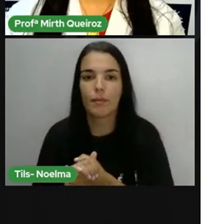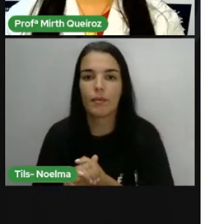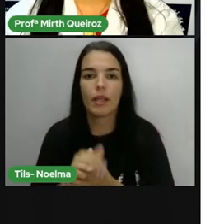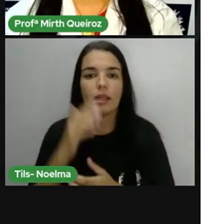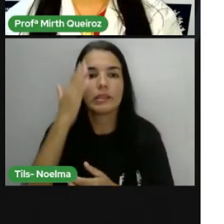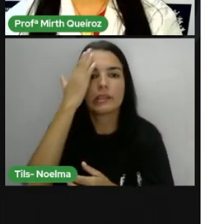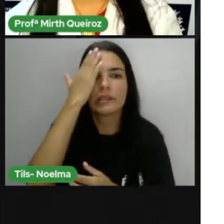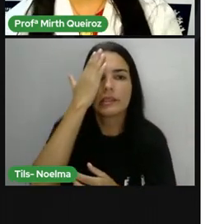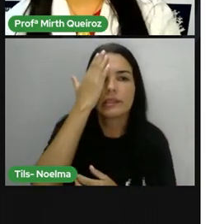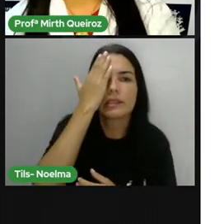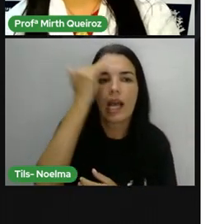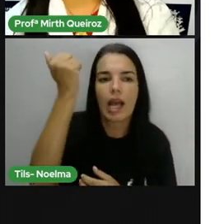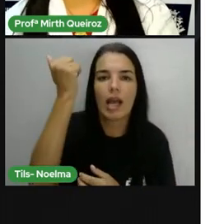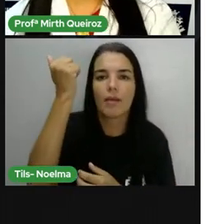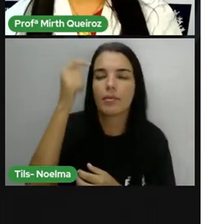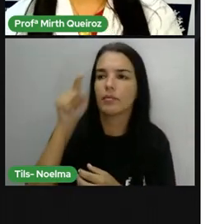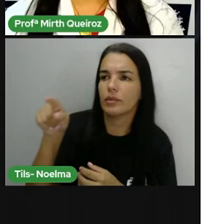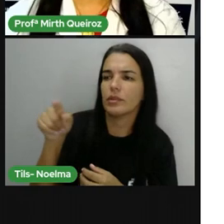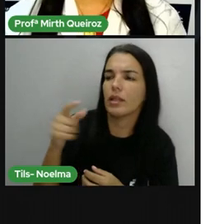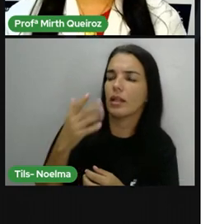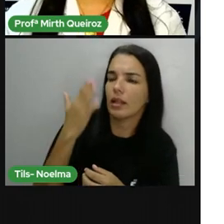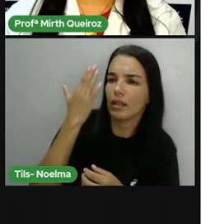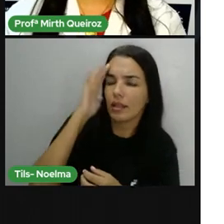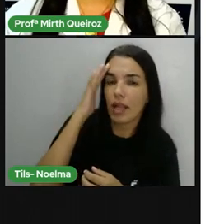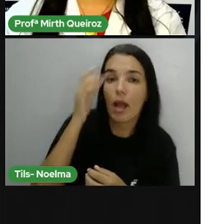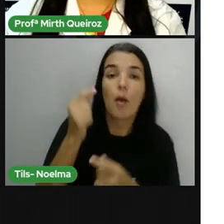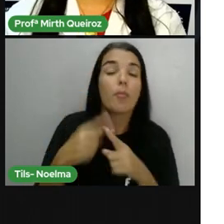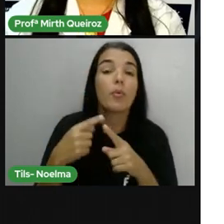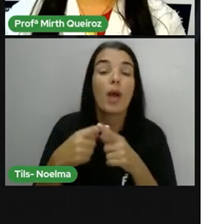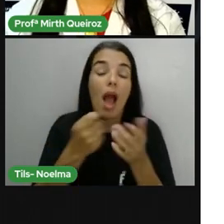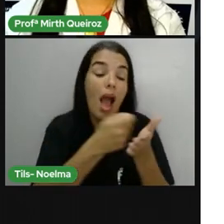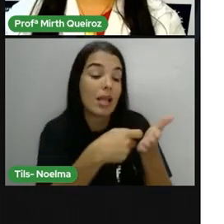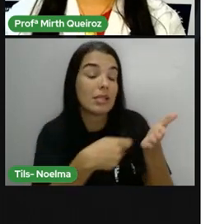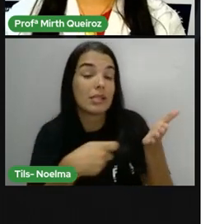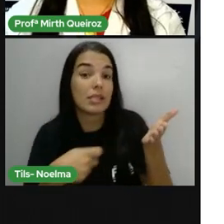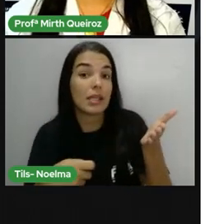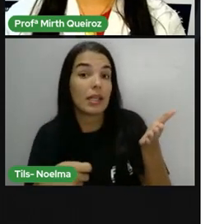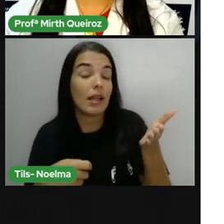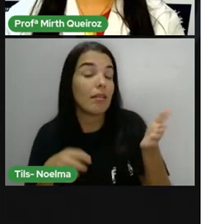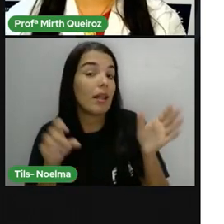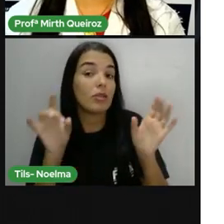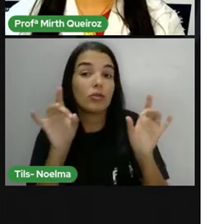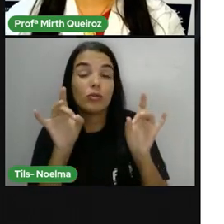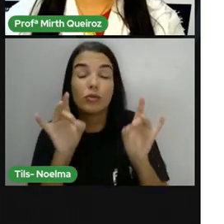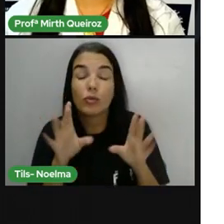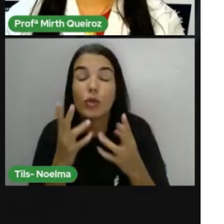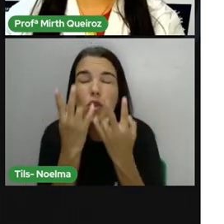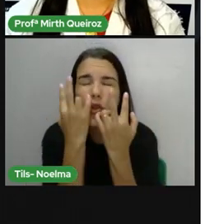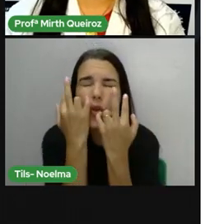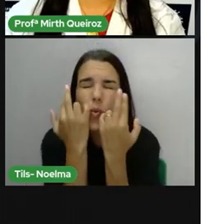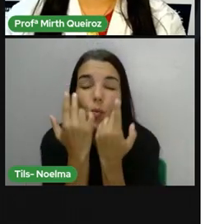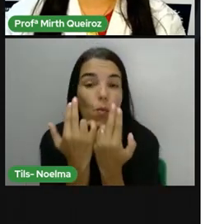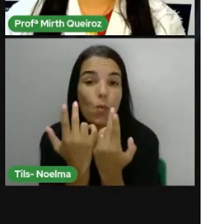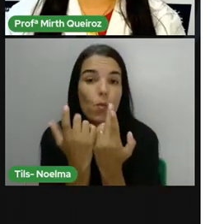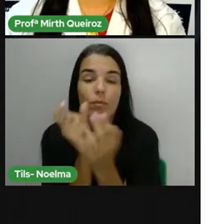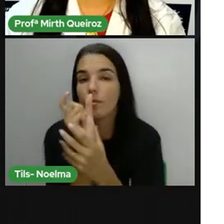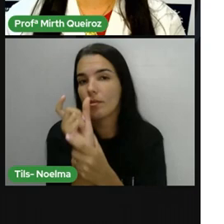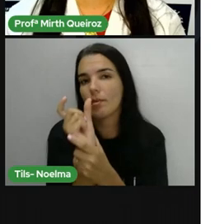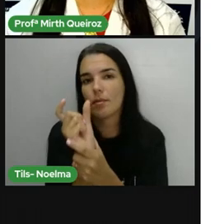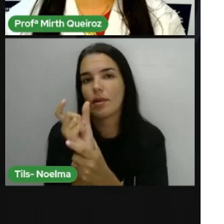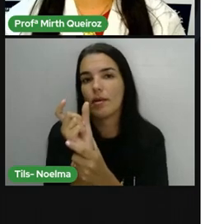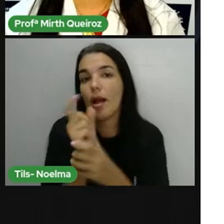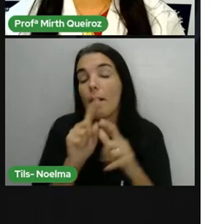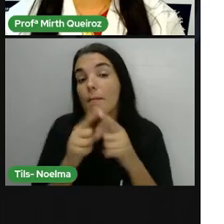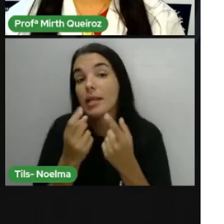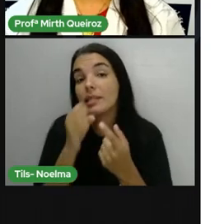sábia, sabiá, sabia. A escrita é praticamente a mesma, é igual. O que vai diferenciar a